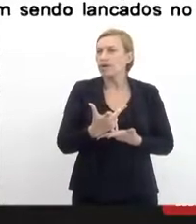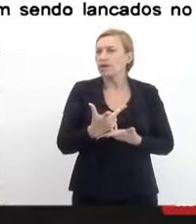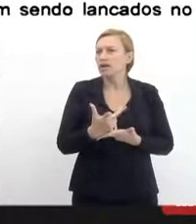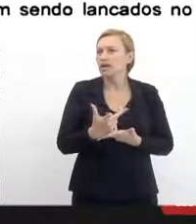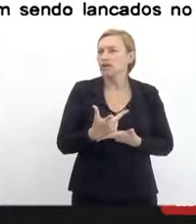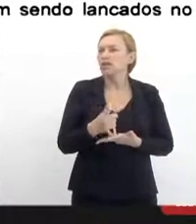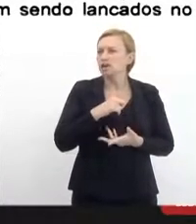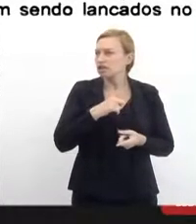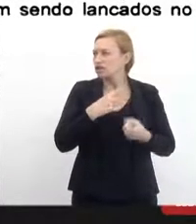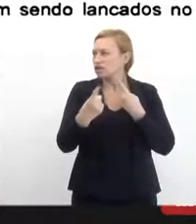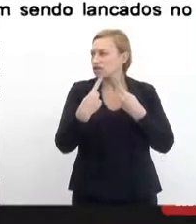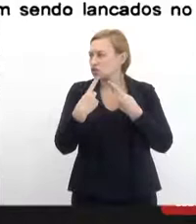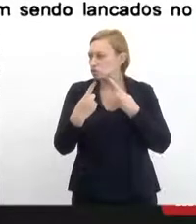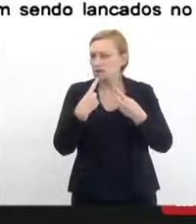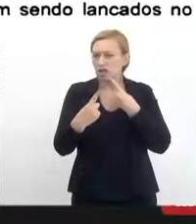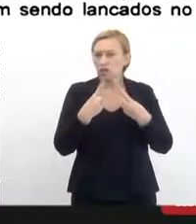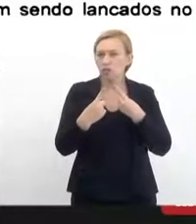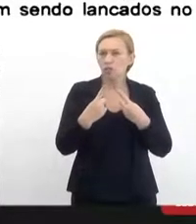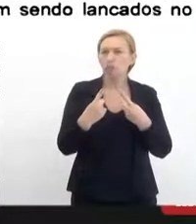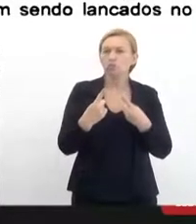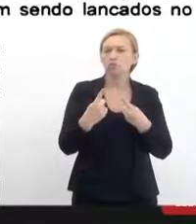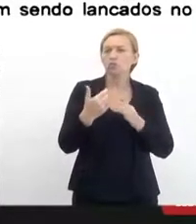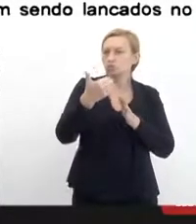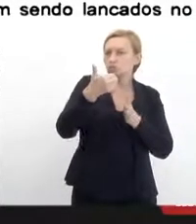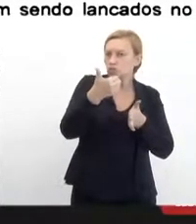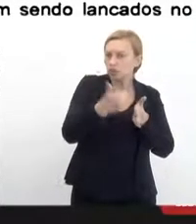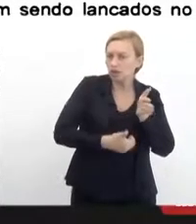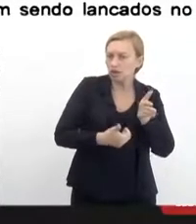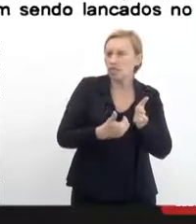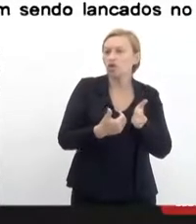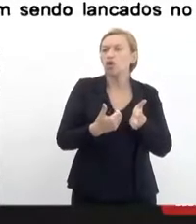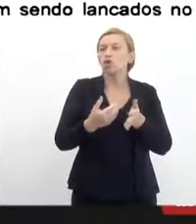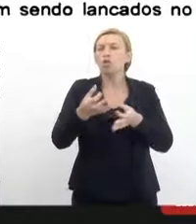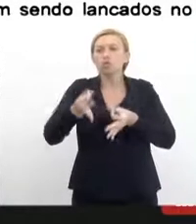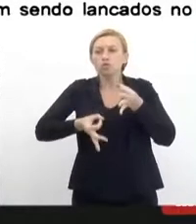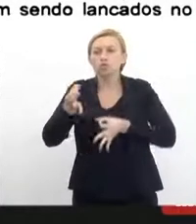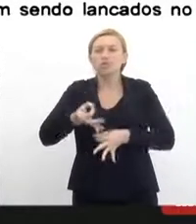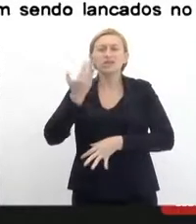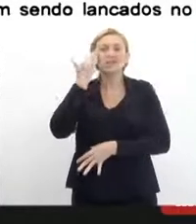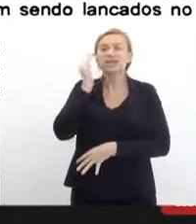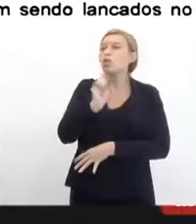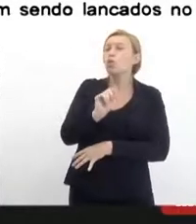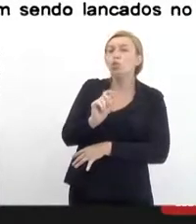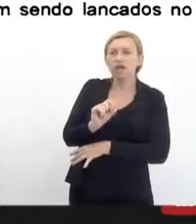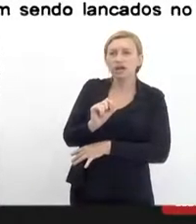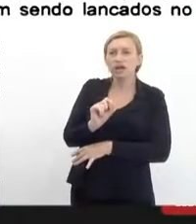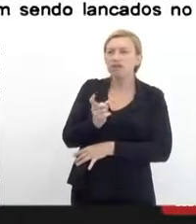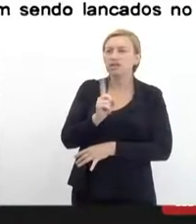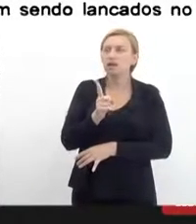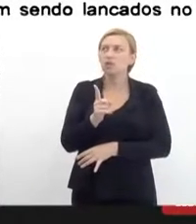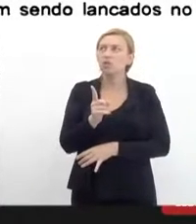houve a discussão do débito, o juiz entendeu que não se